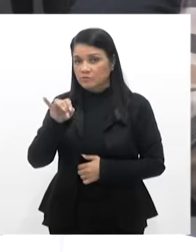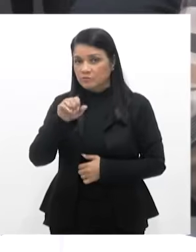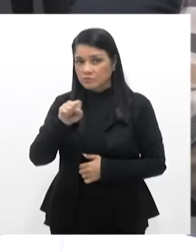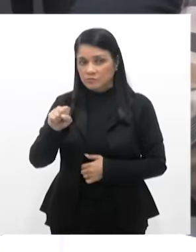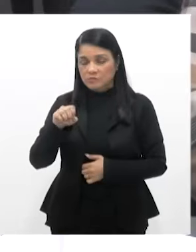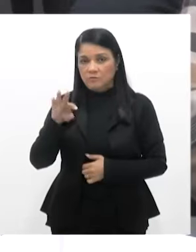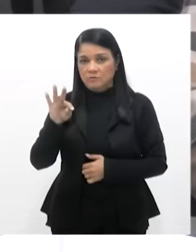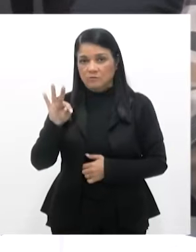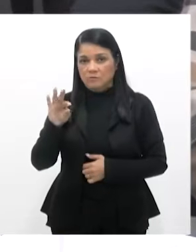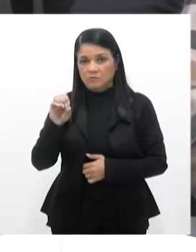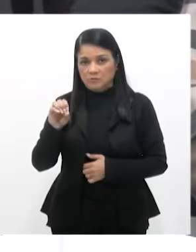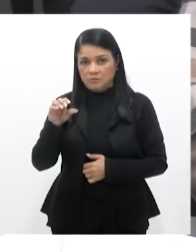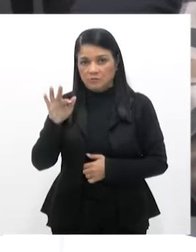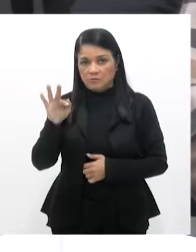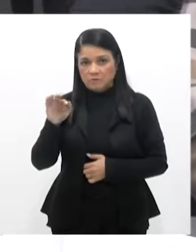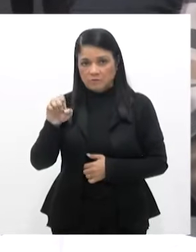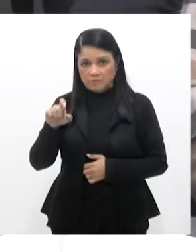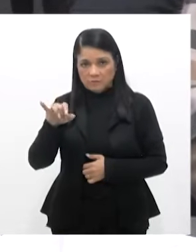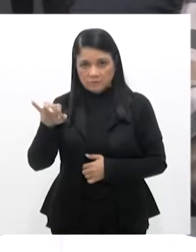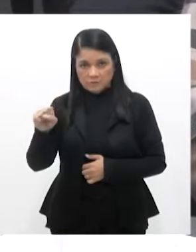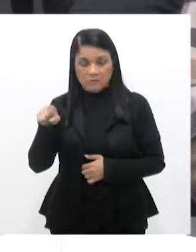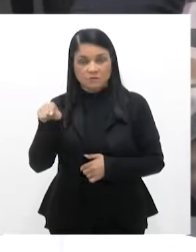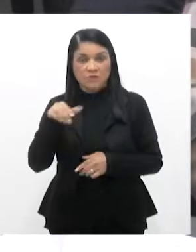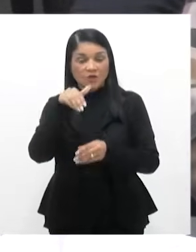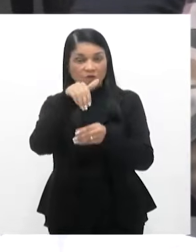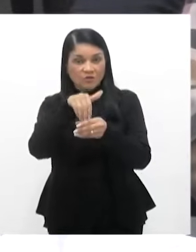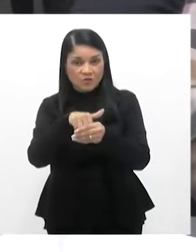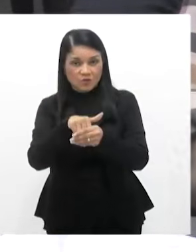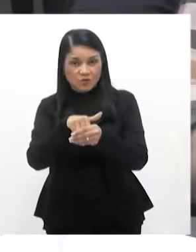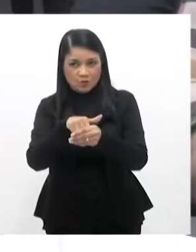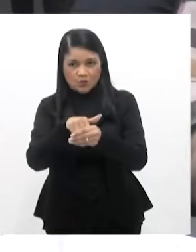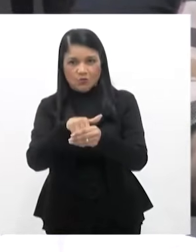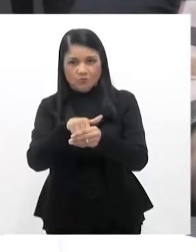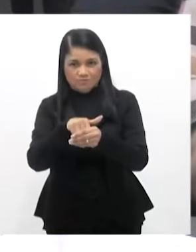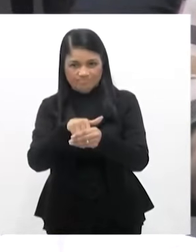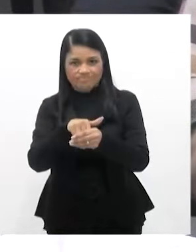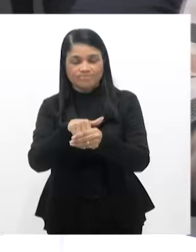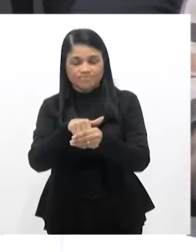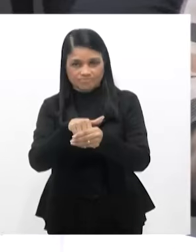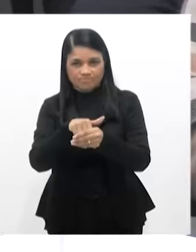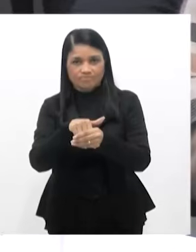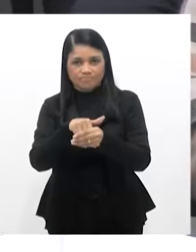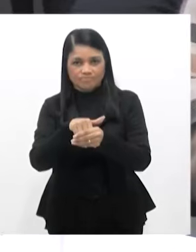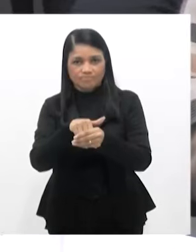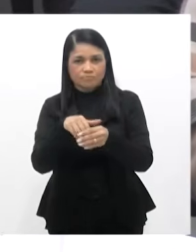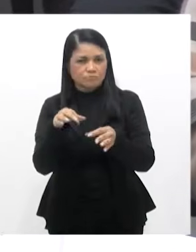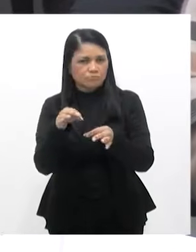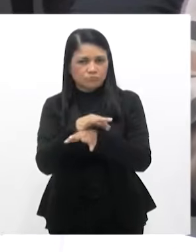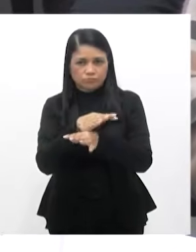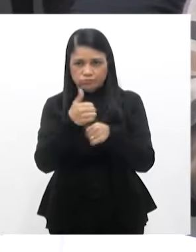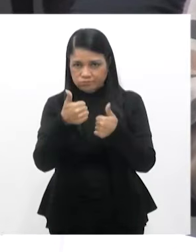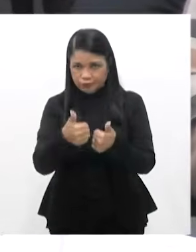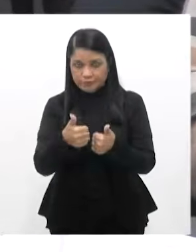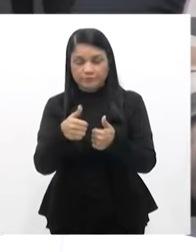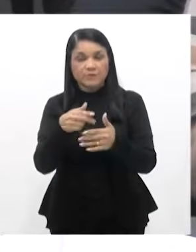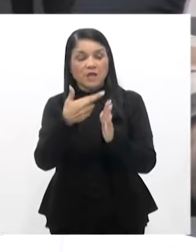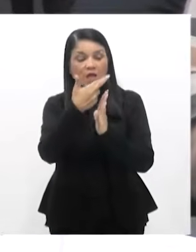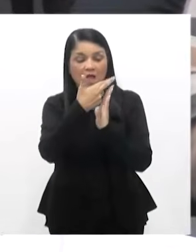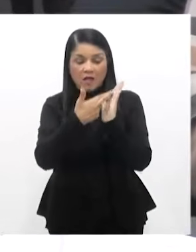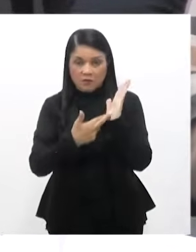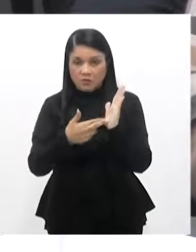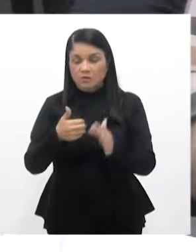e foi votada pelo Pleno. Foi votada pelo Pleno. Quem relatou